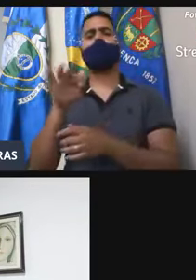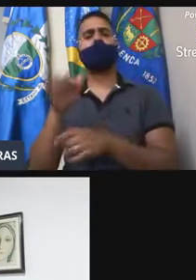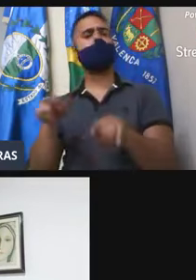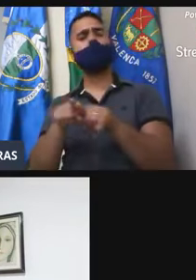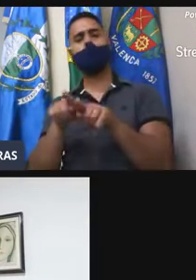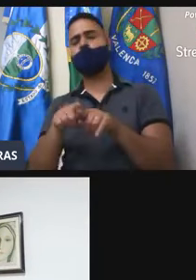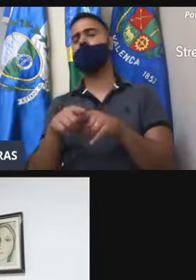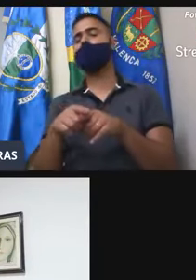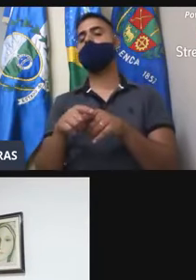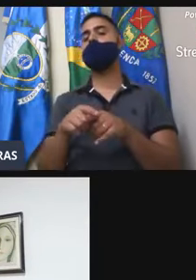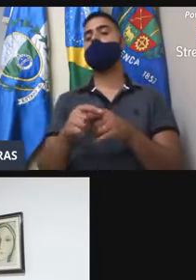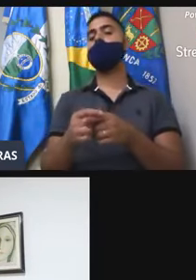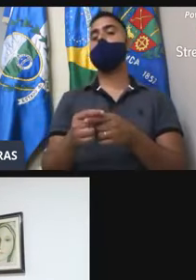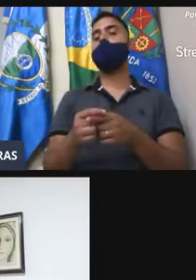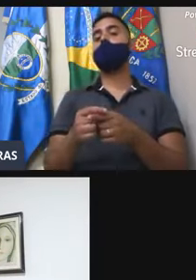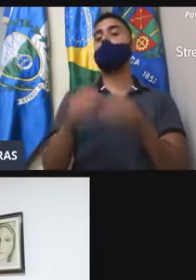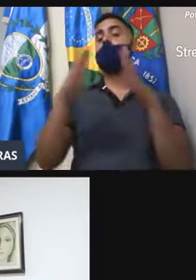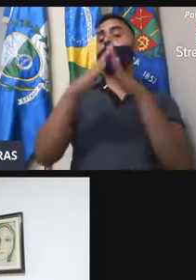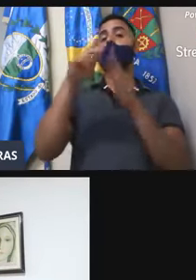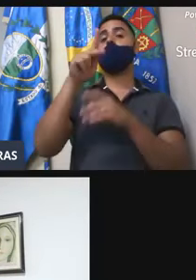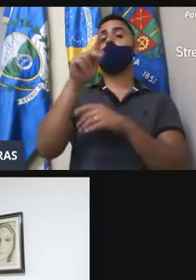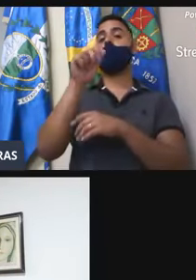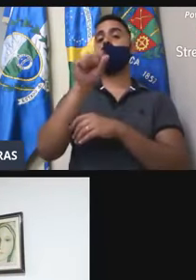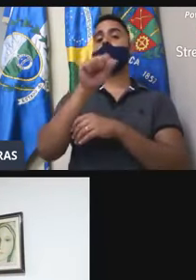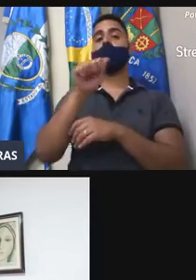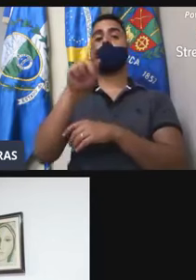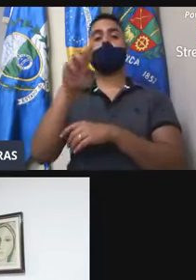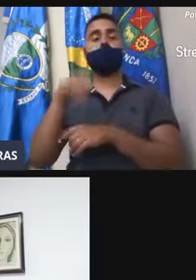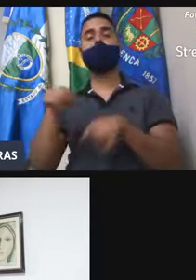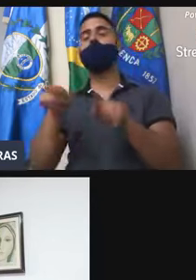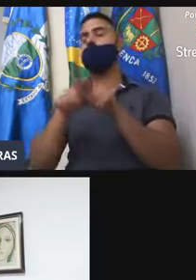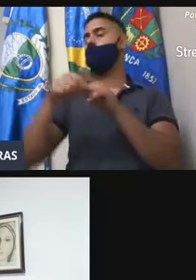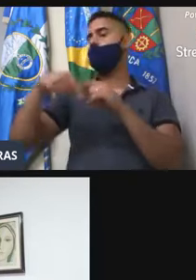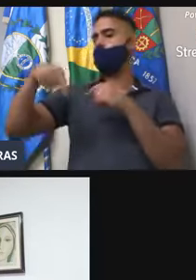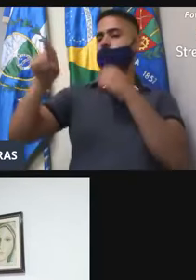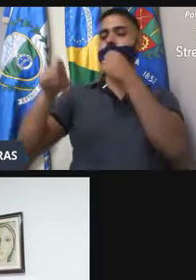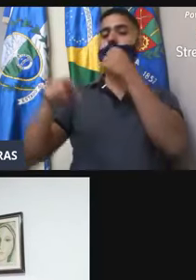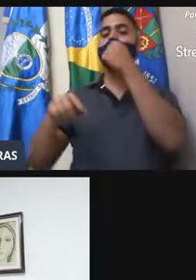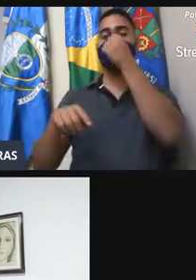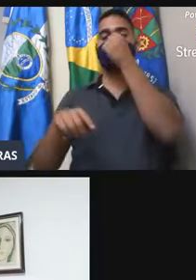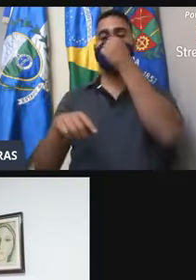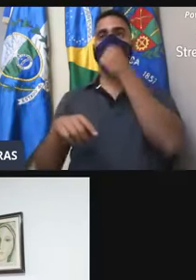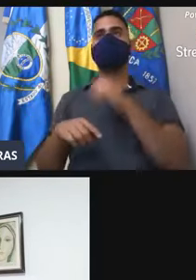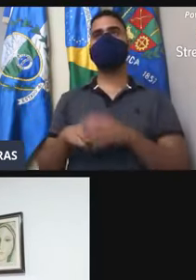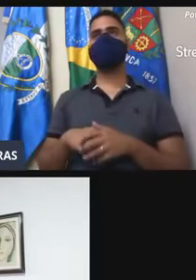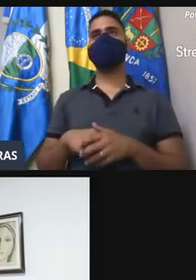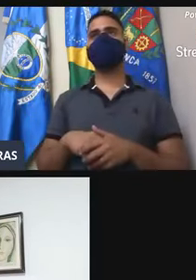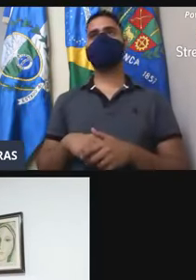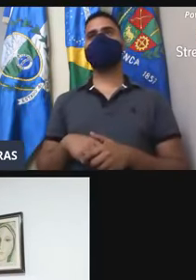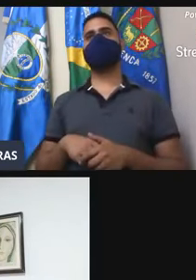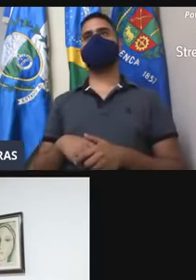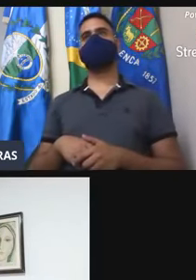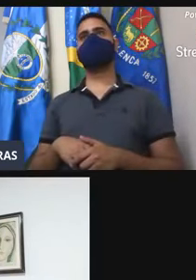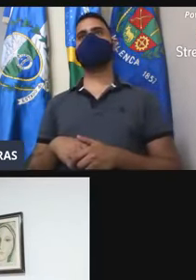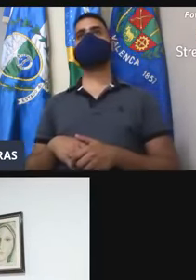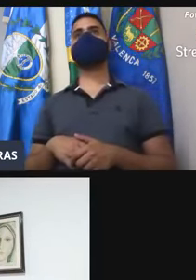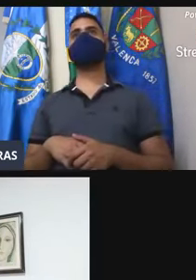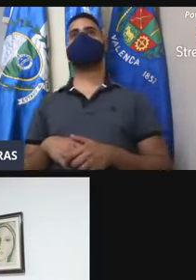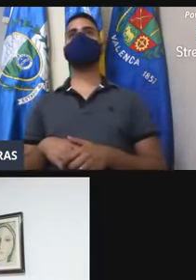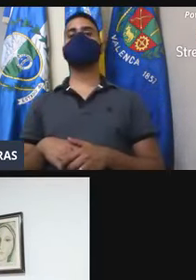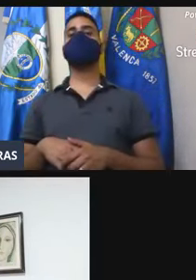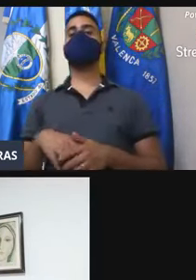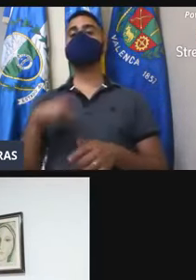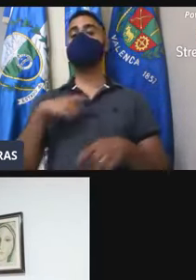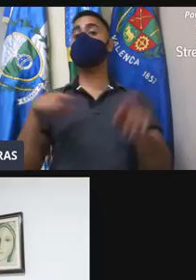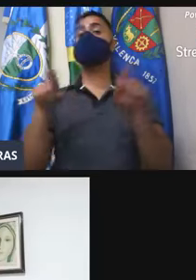queimados. Da passagem, não, porque o nosso técnico, inclusive, que esteve fazendo a visita, está aqui presente, e está dando,